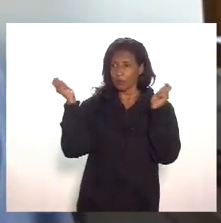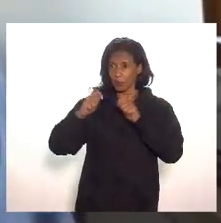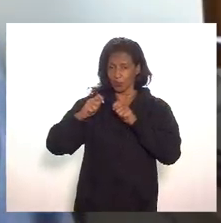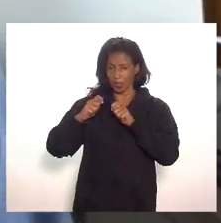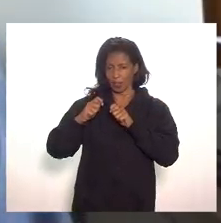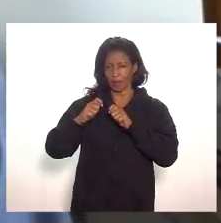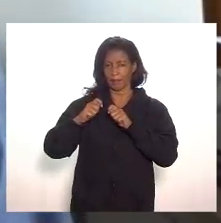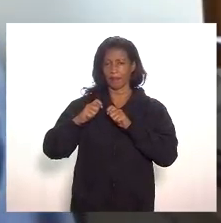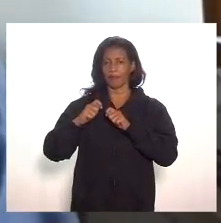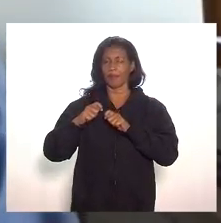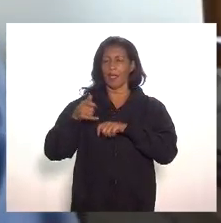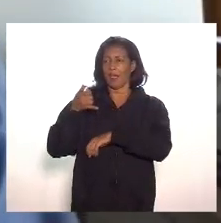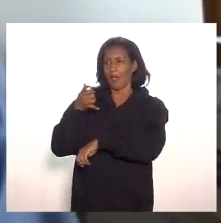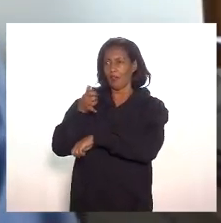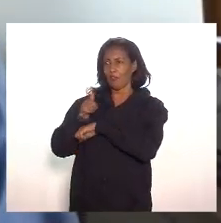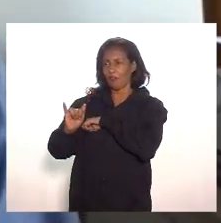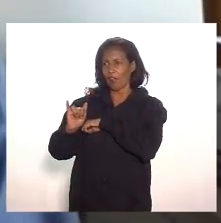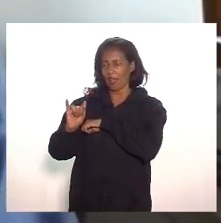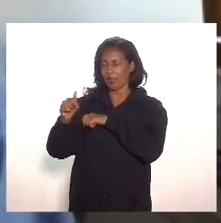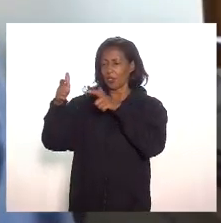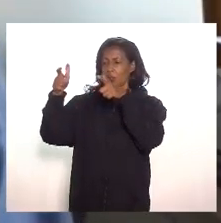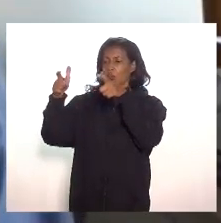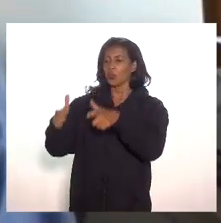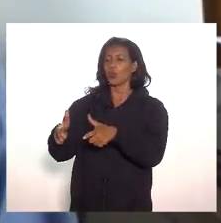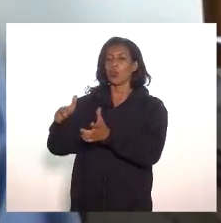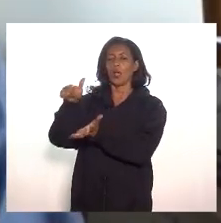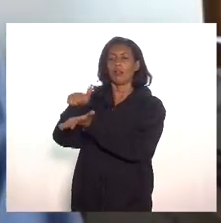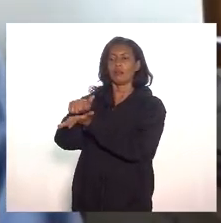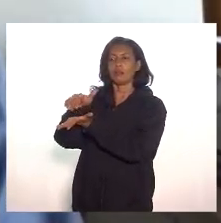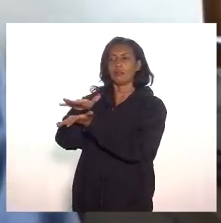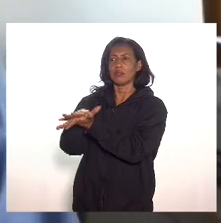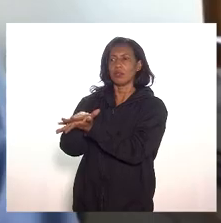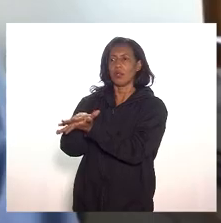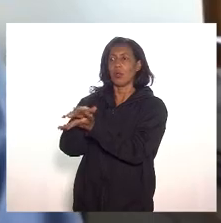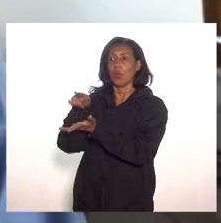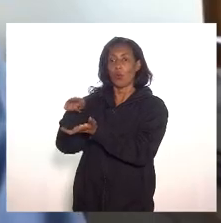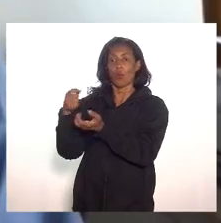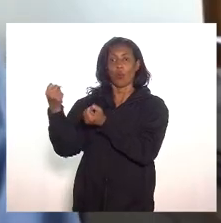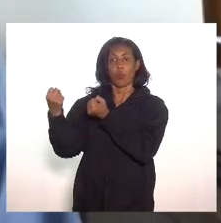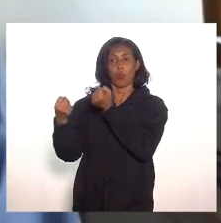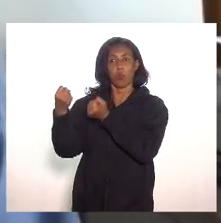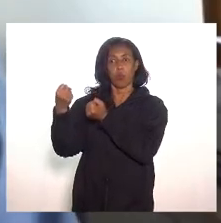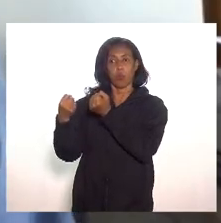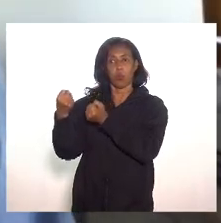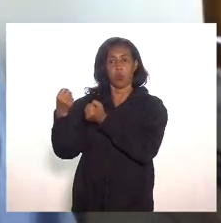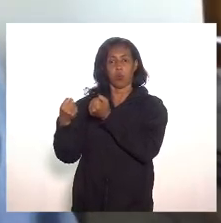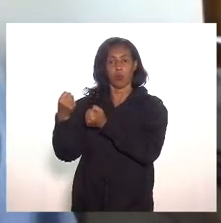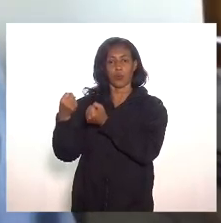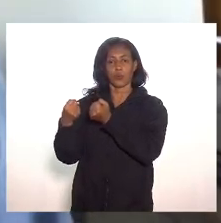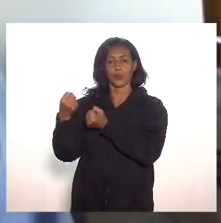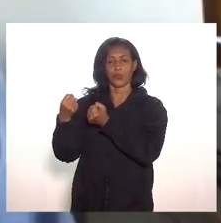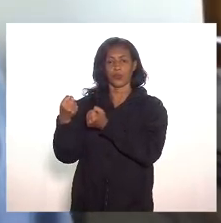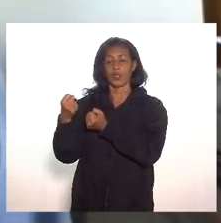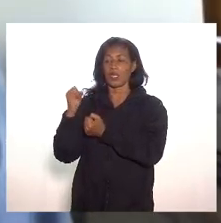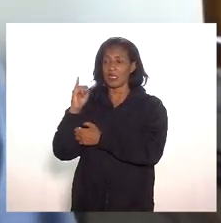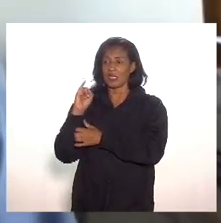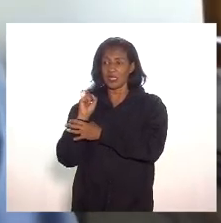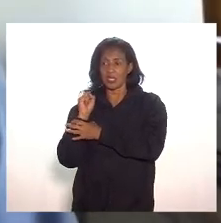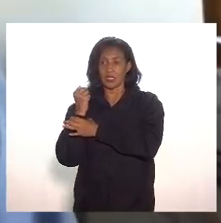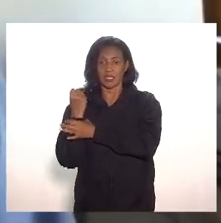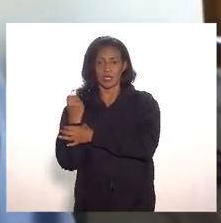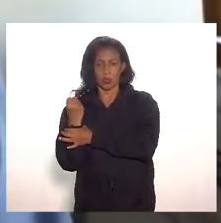sanar a falha no local da infração, o veículo, desde que ofereça as condições de